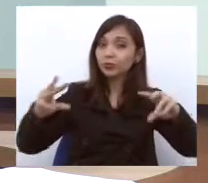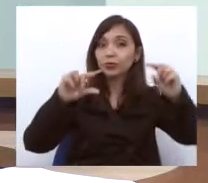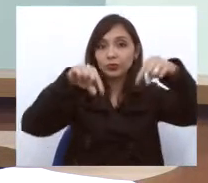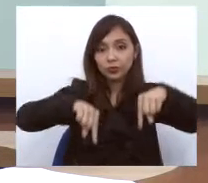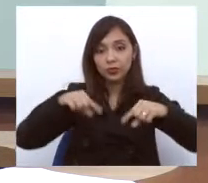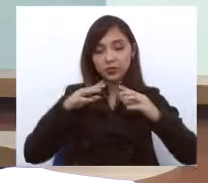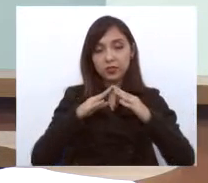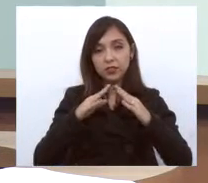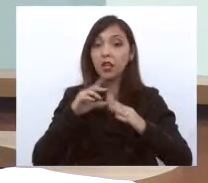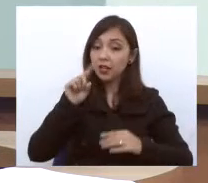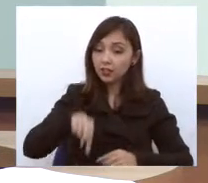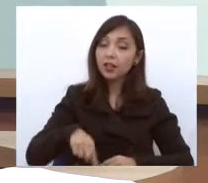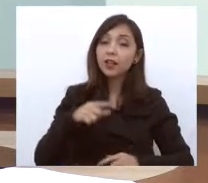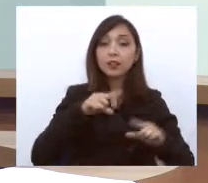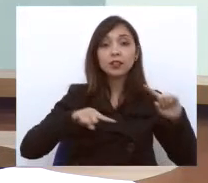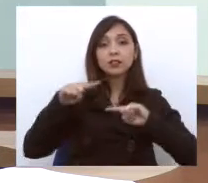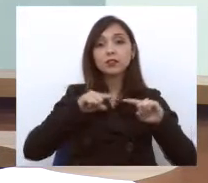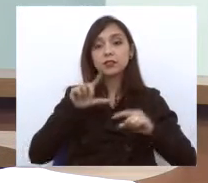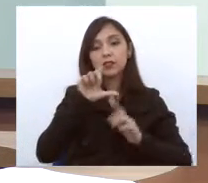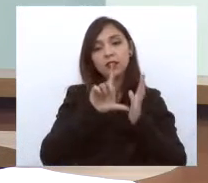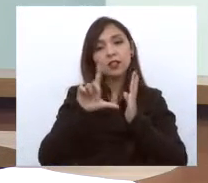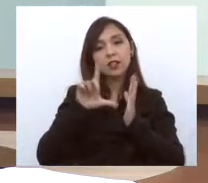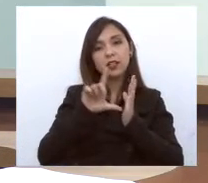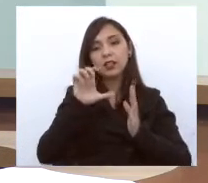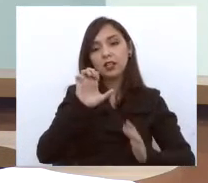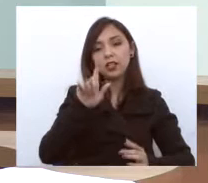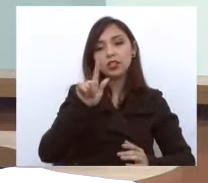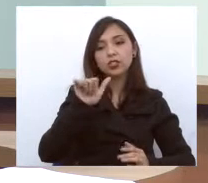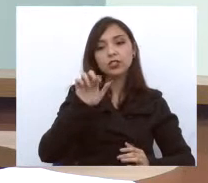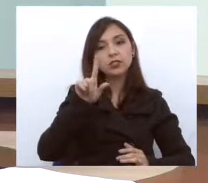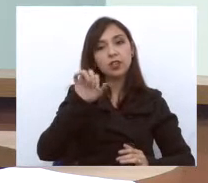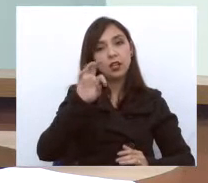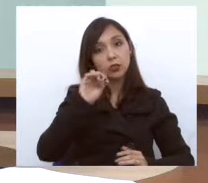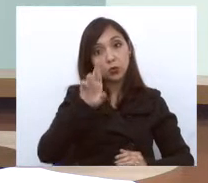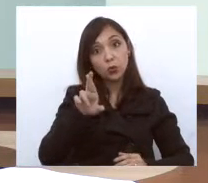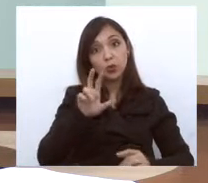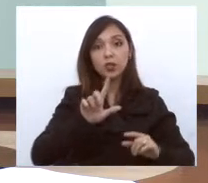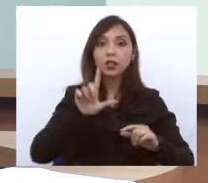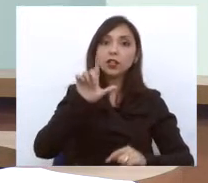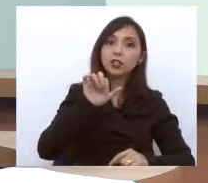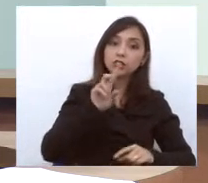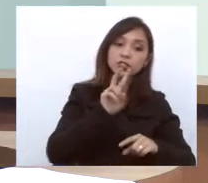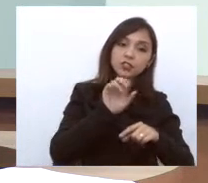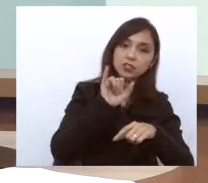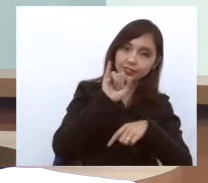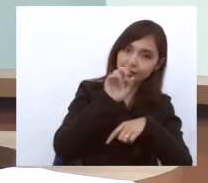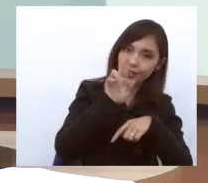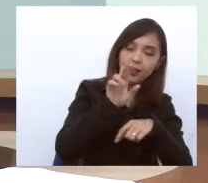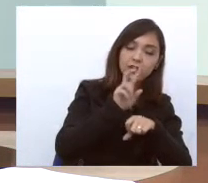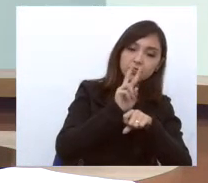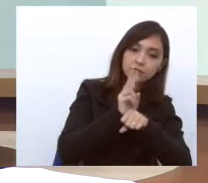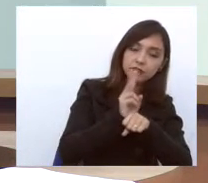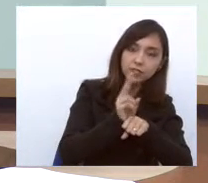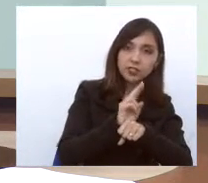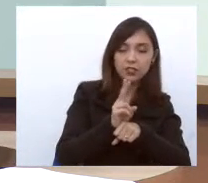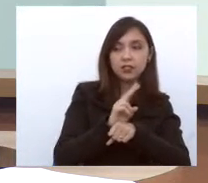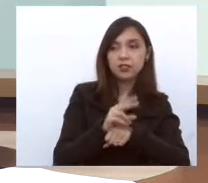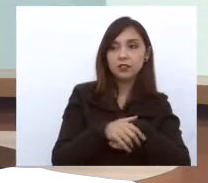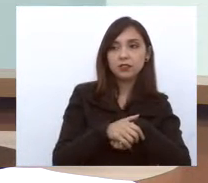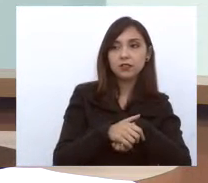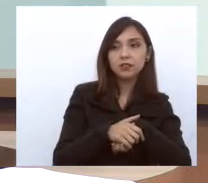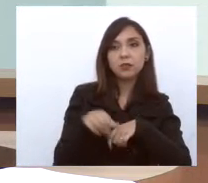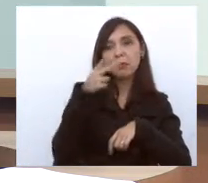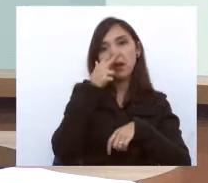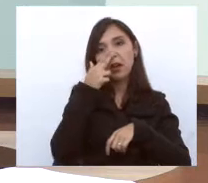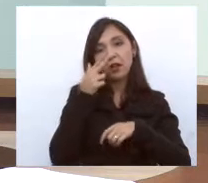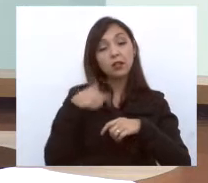é legislador, né? Nossa função precípua é legislar e fiscalizar. Na medida que a gente se coloca como